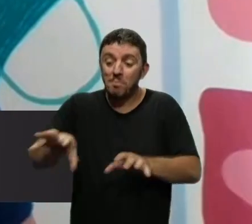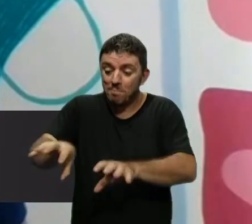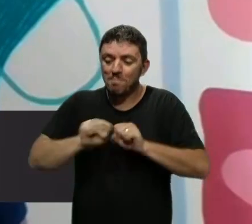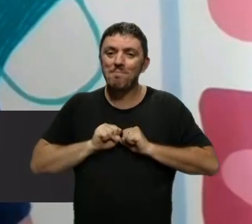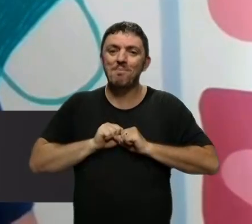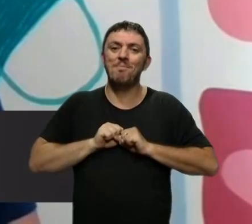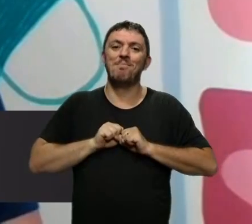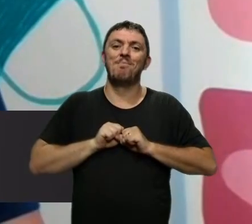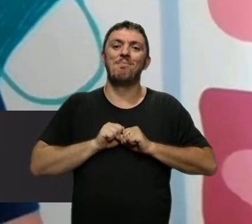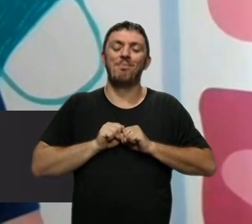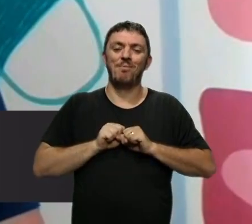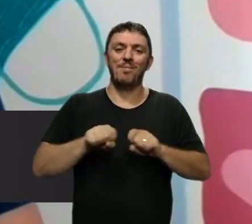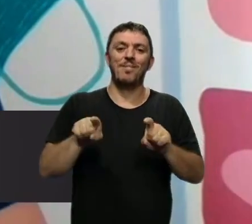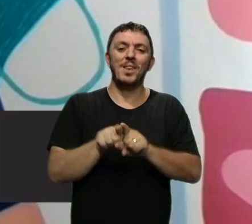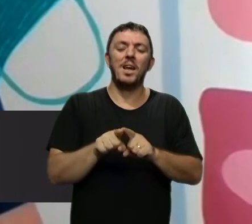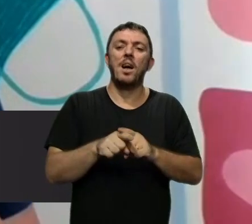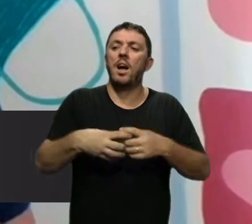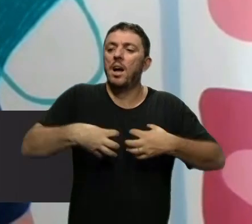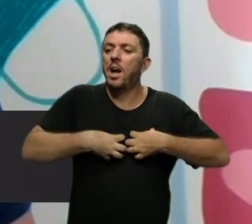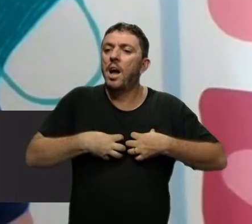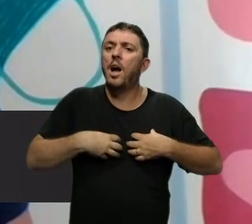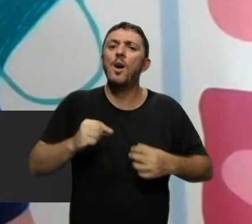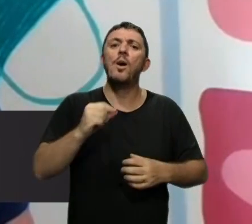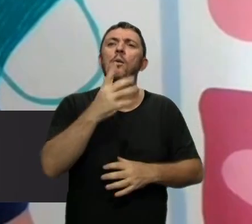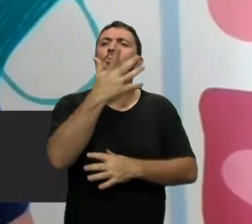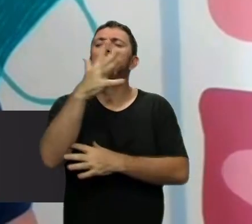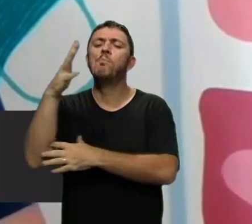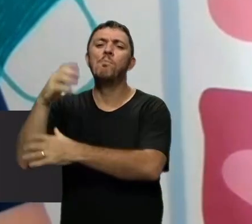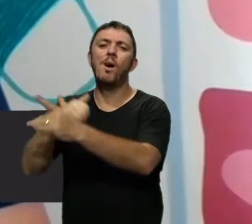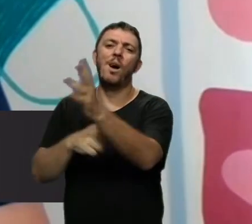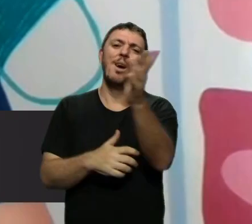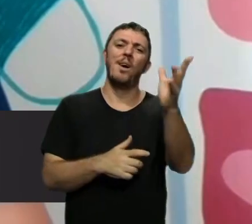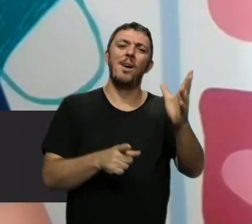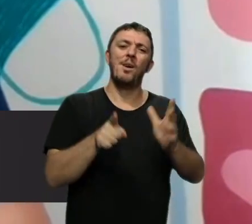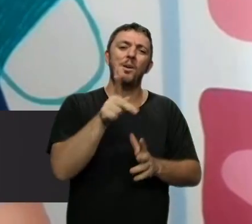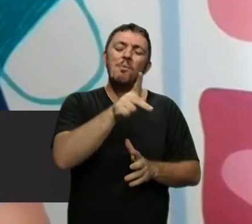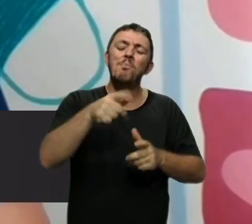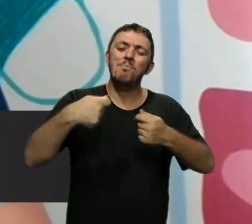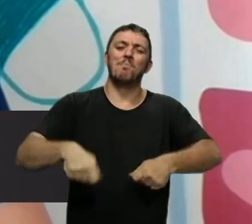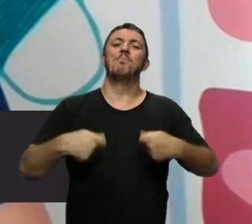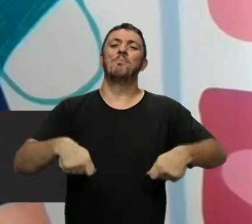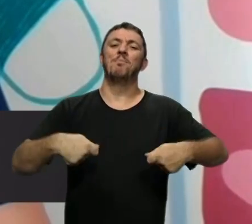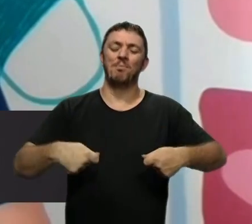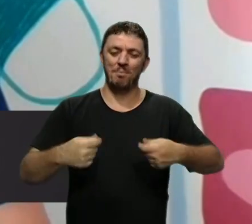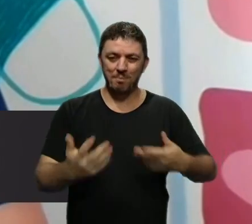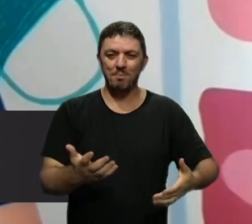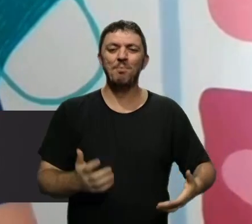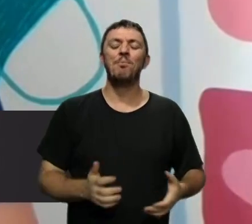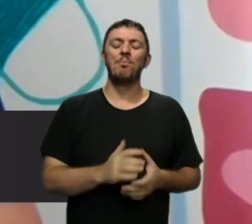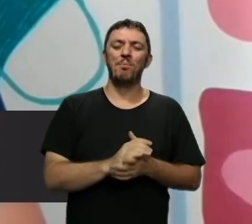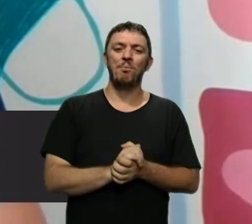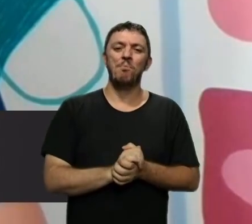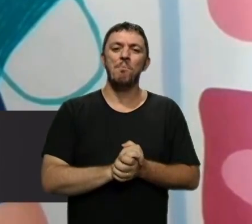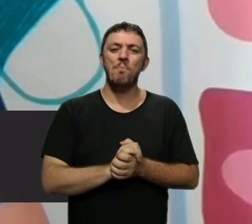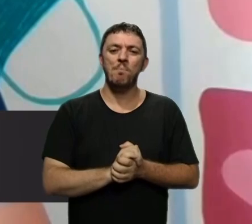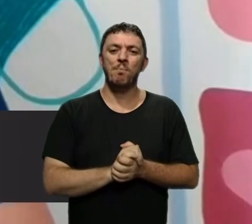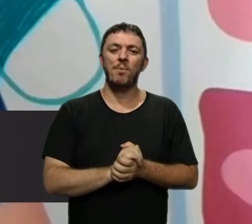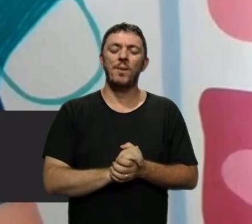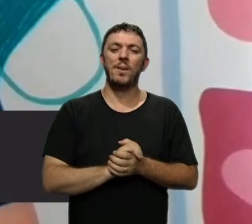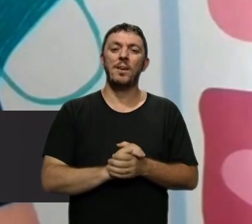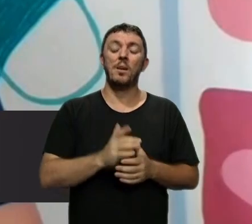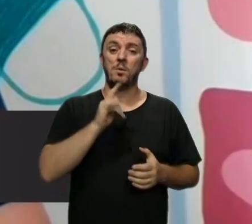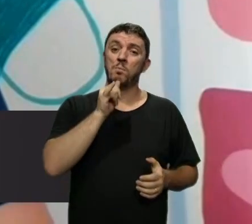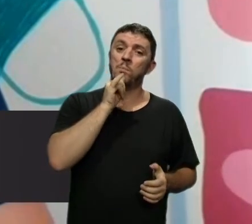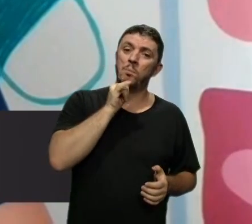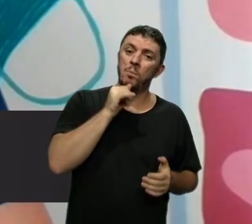espaços, né? Eu não acredito que a gente, numa atividade dessa,